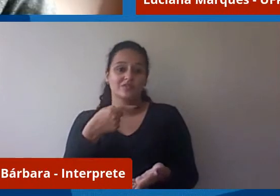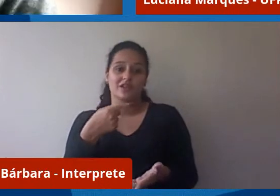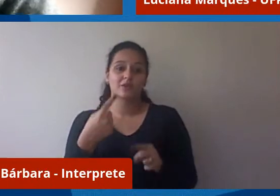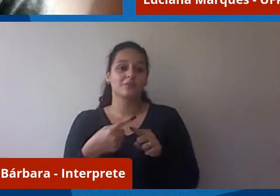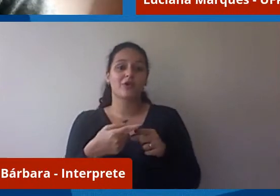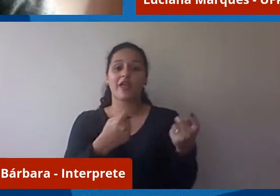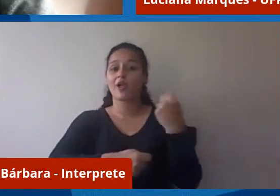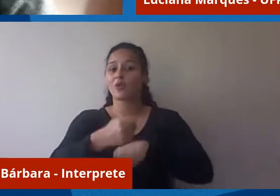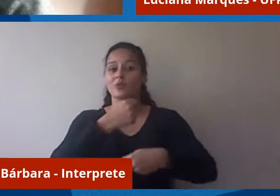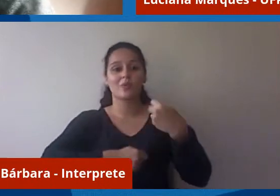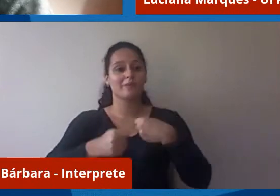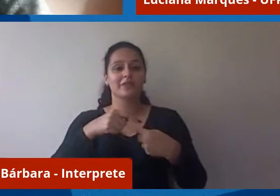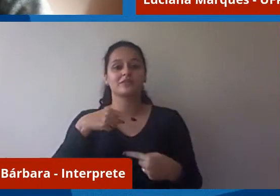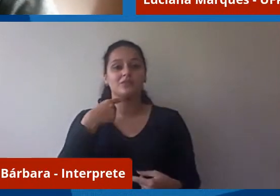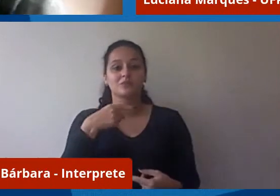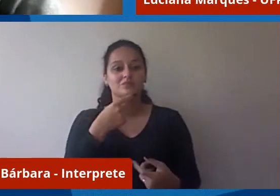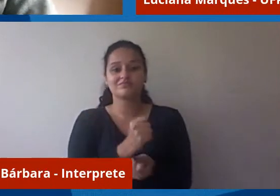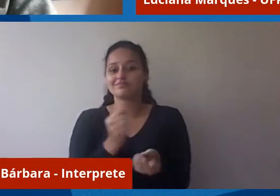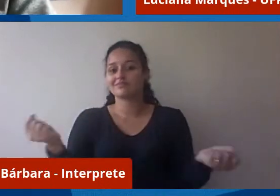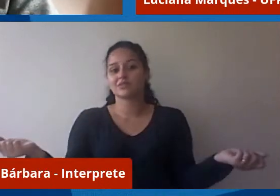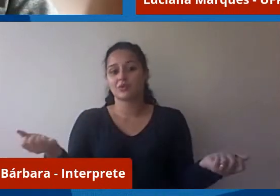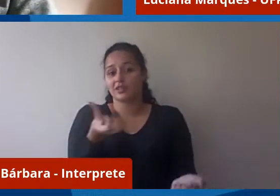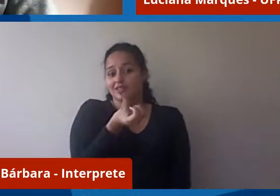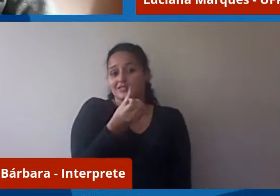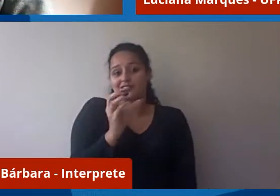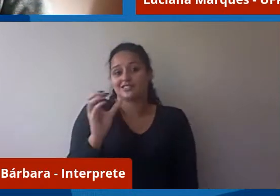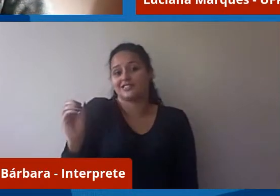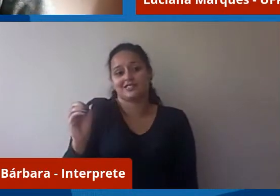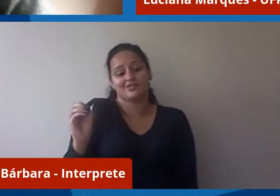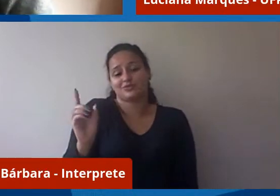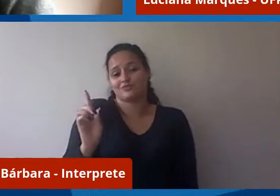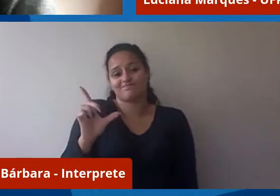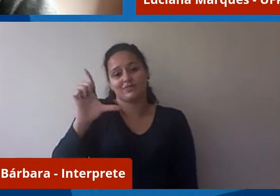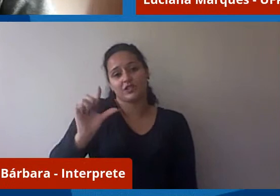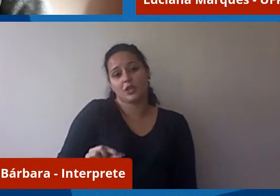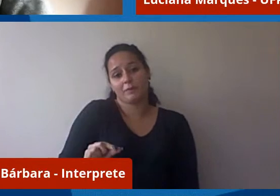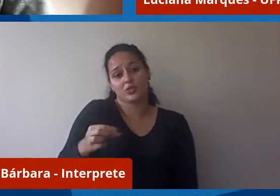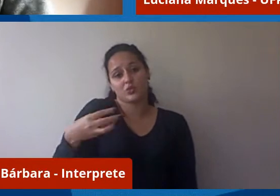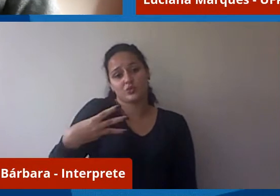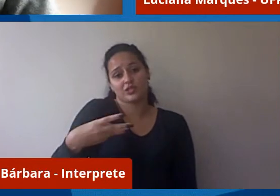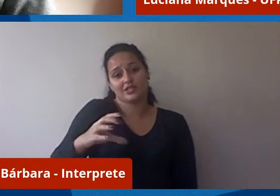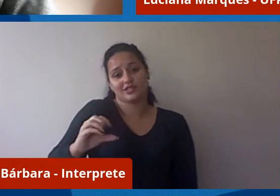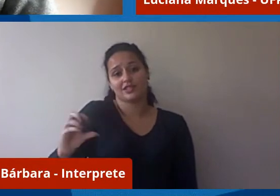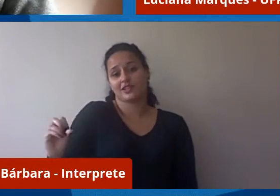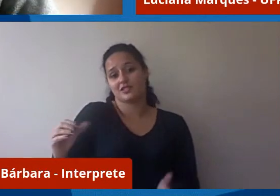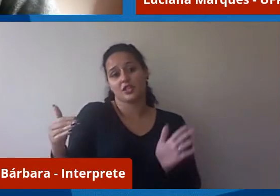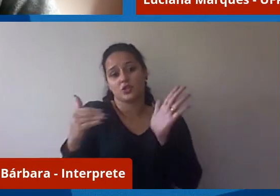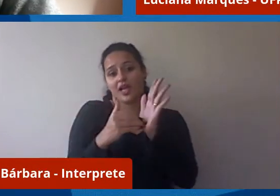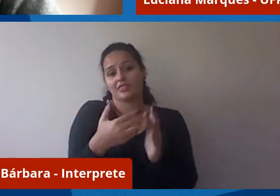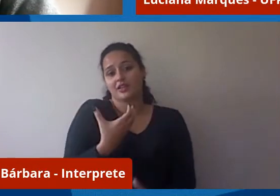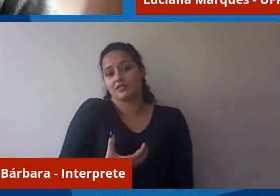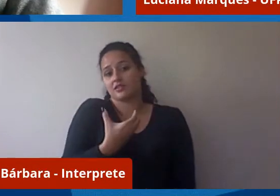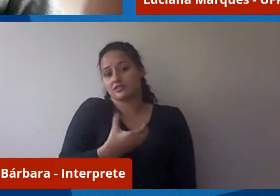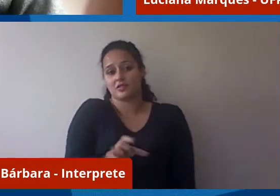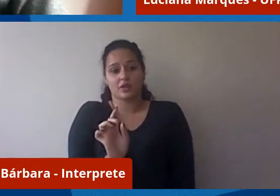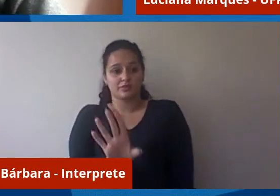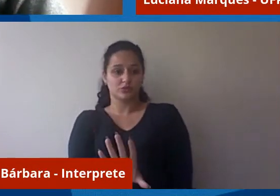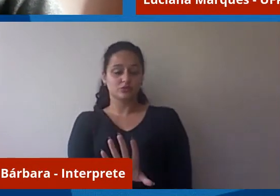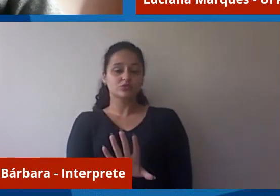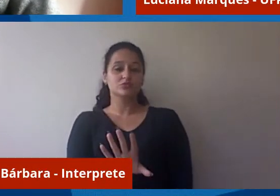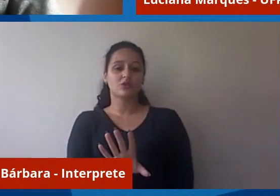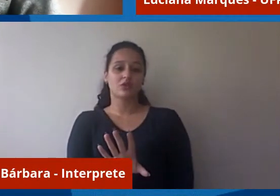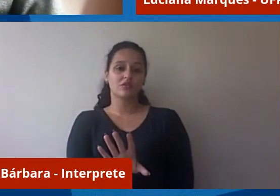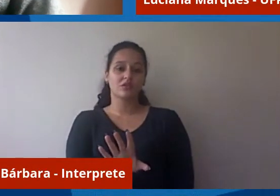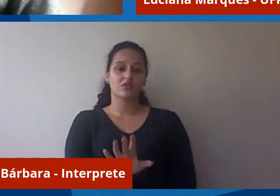Já foi dito, não dá mais 600, vai ser 300, só até o fim do ano. Vai ter que botar. Estão procurando a quadratura do círculo,